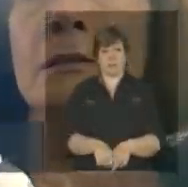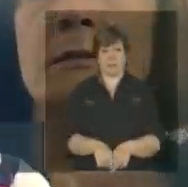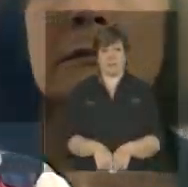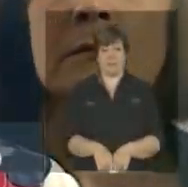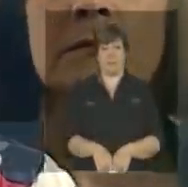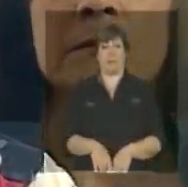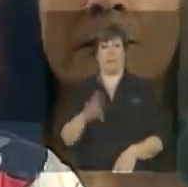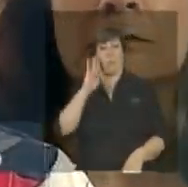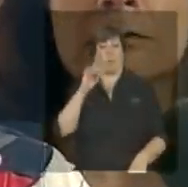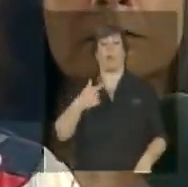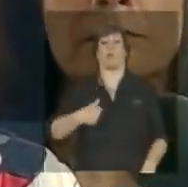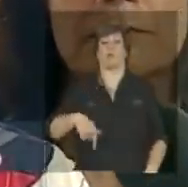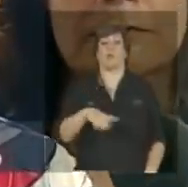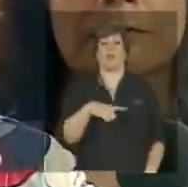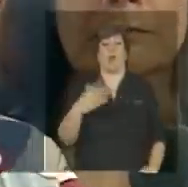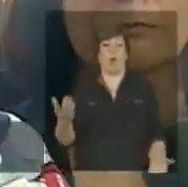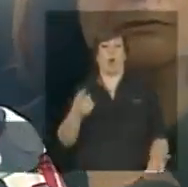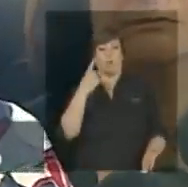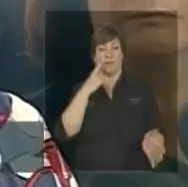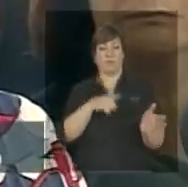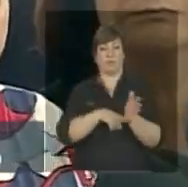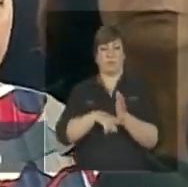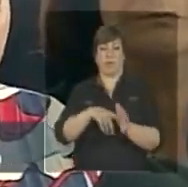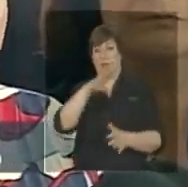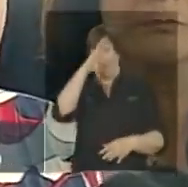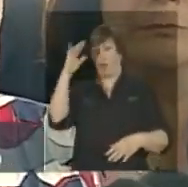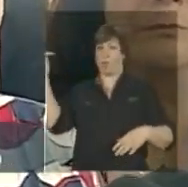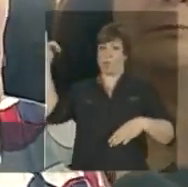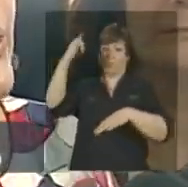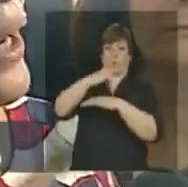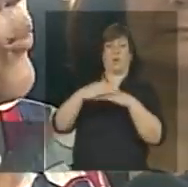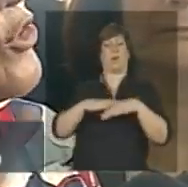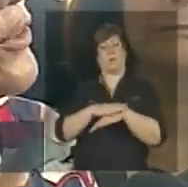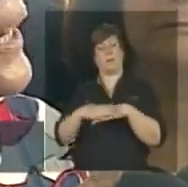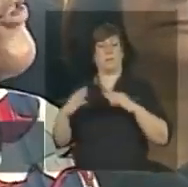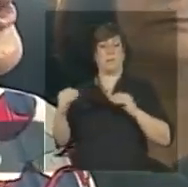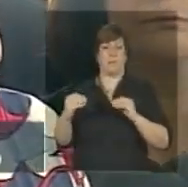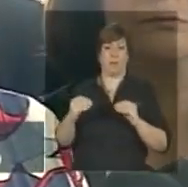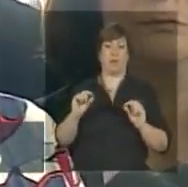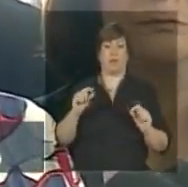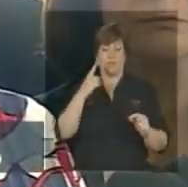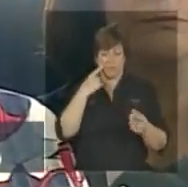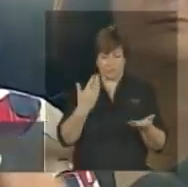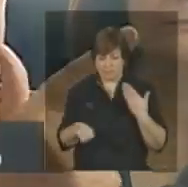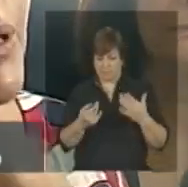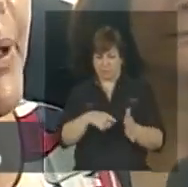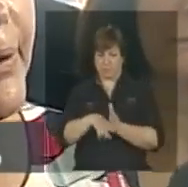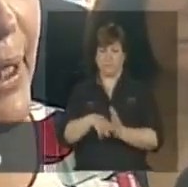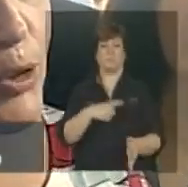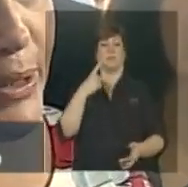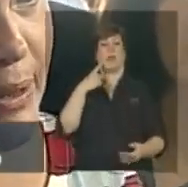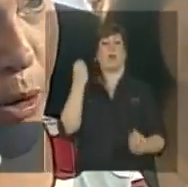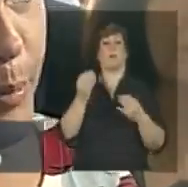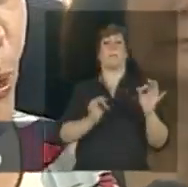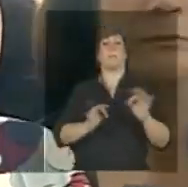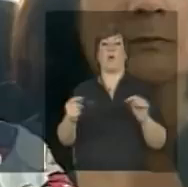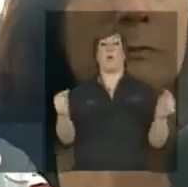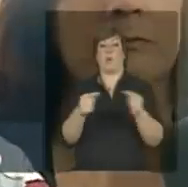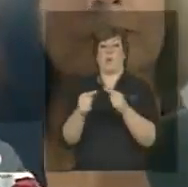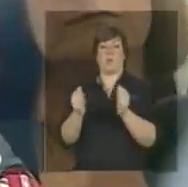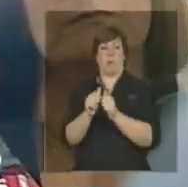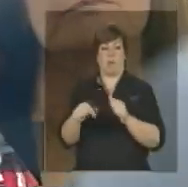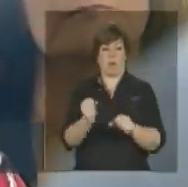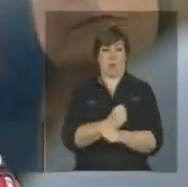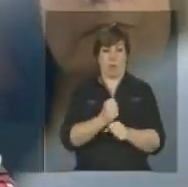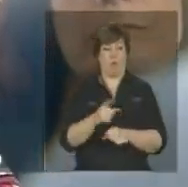Inclusive, a gente estava levantando hoje no avião a quantidade de projetos que são complementares com essa obra. O